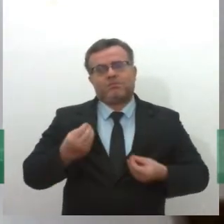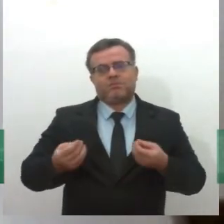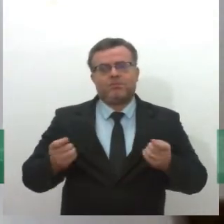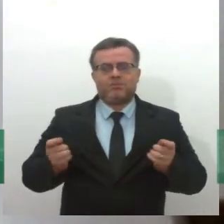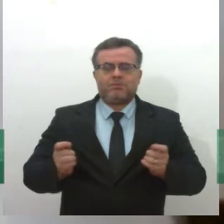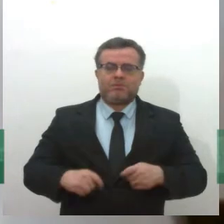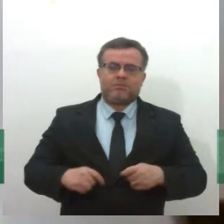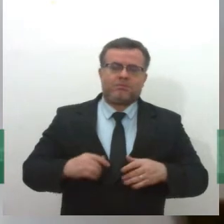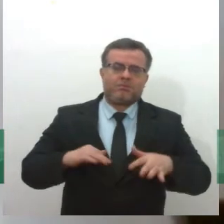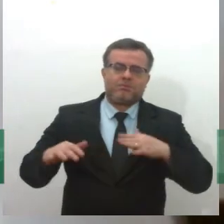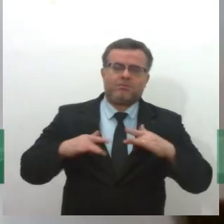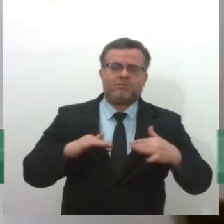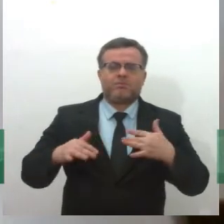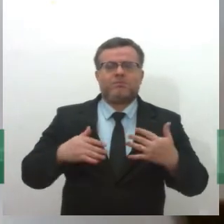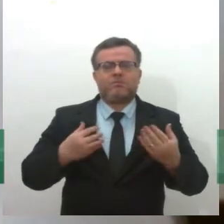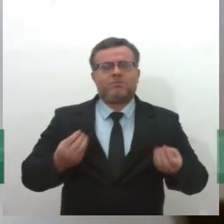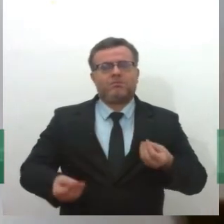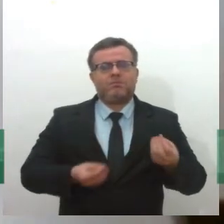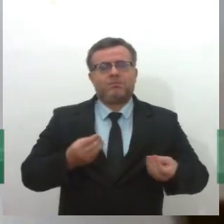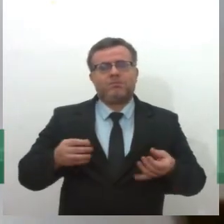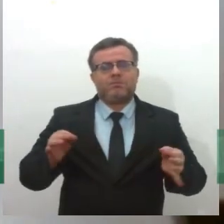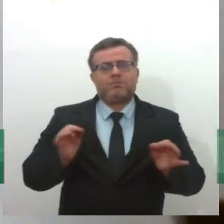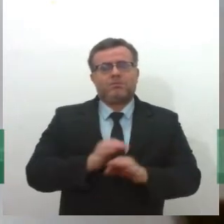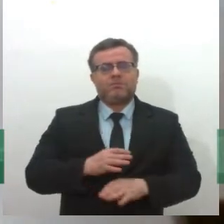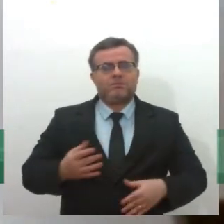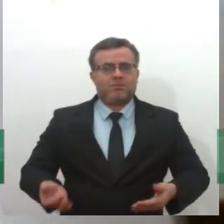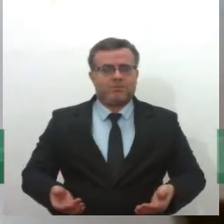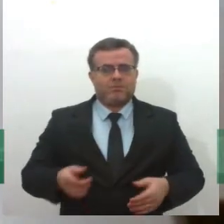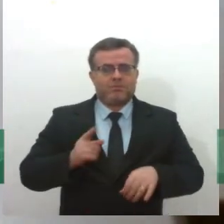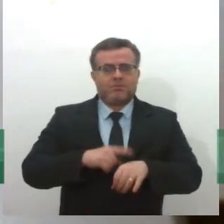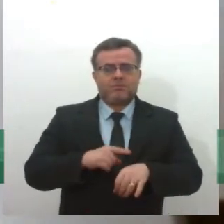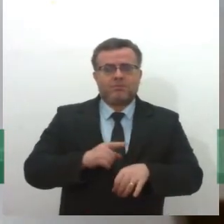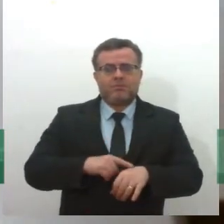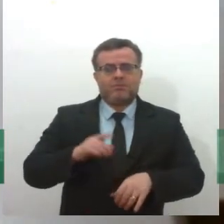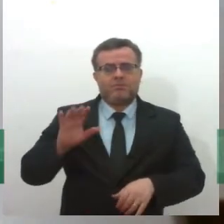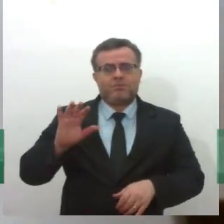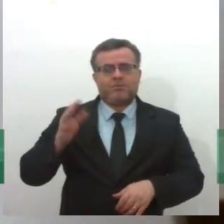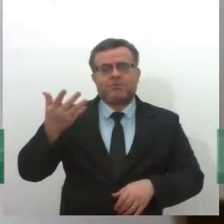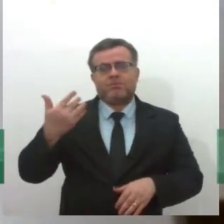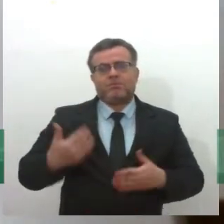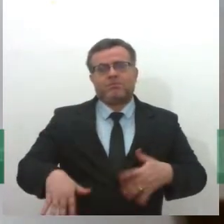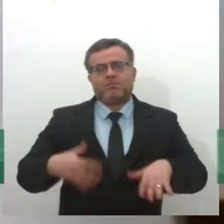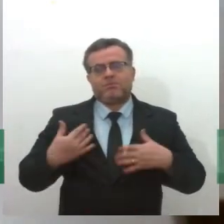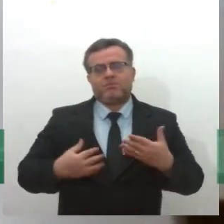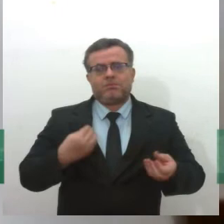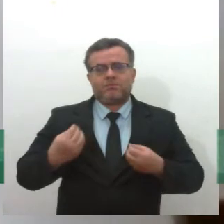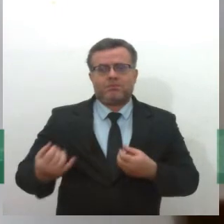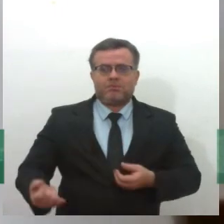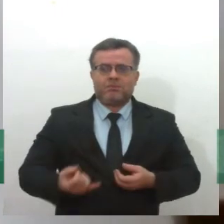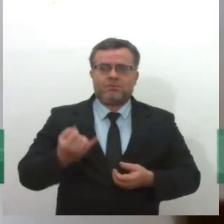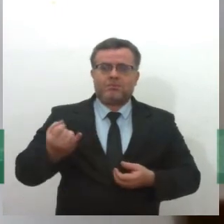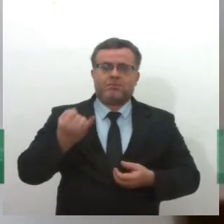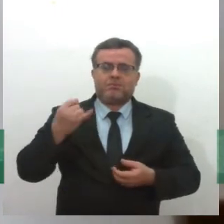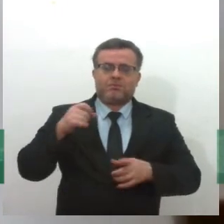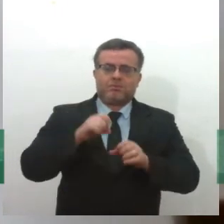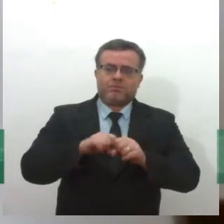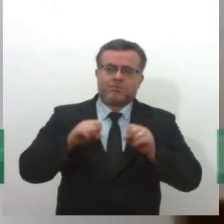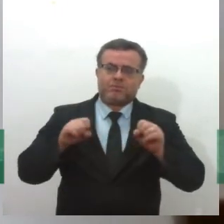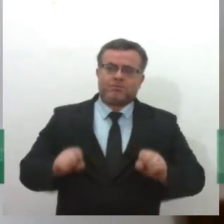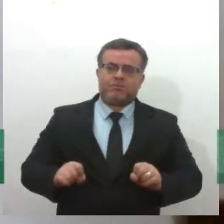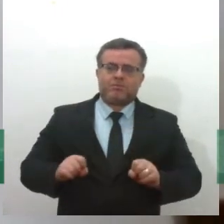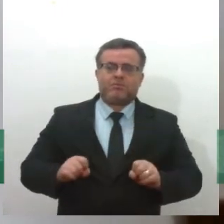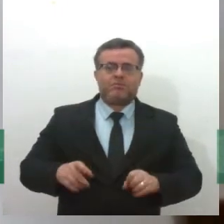esse movimento, toda essa movimentação em torno desse tema, ela toca num ponto que ele é crucial dentro do sistema político, que é o